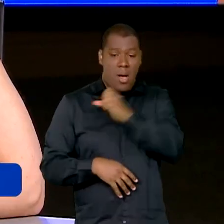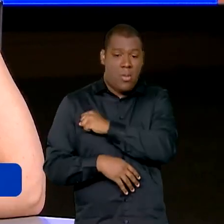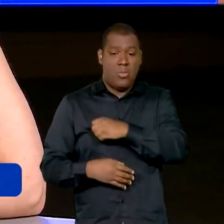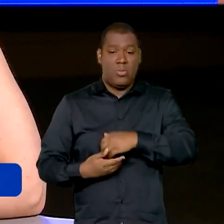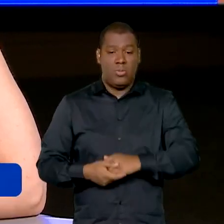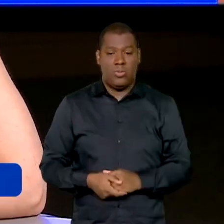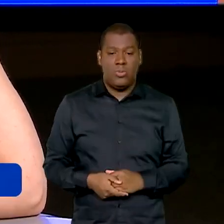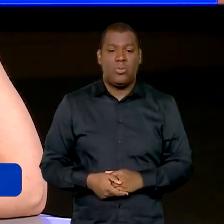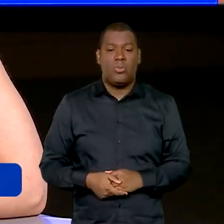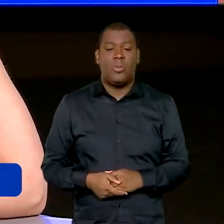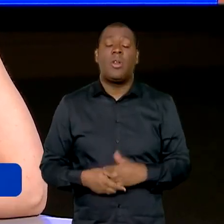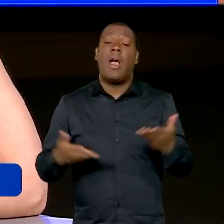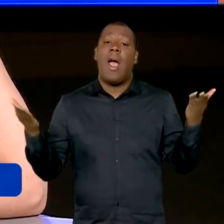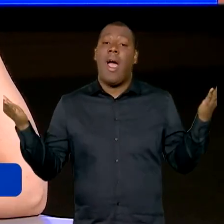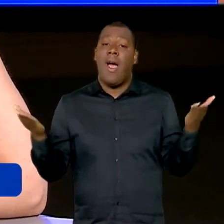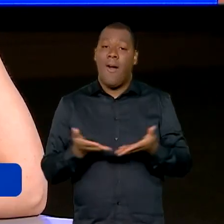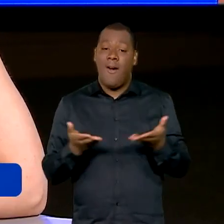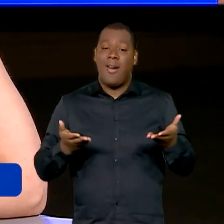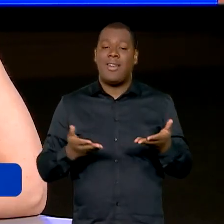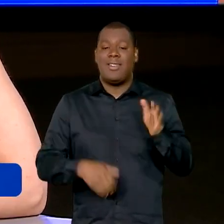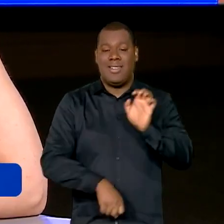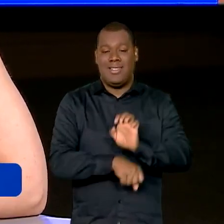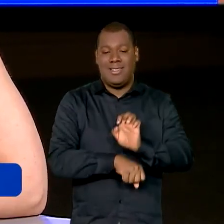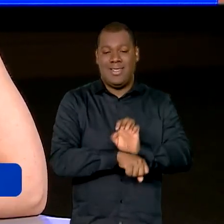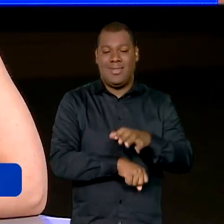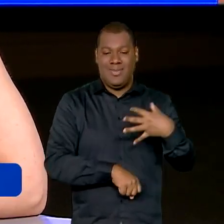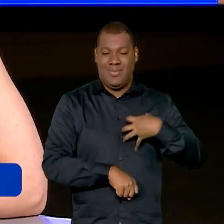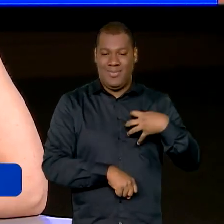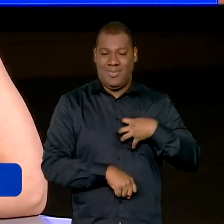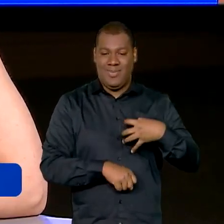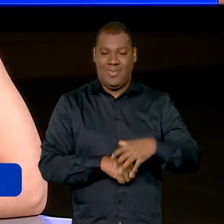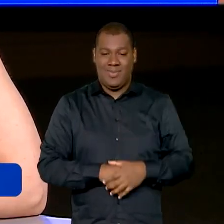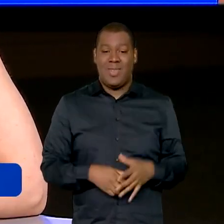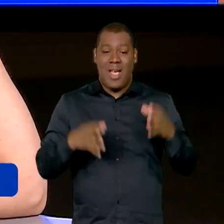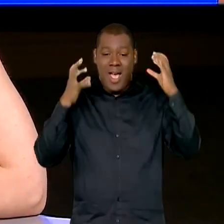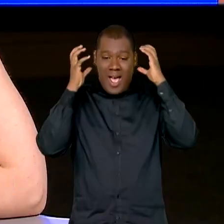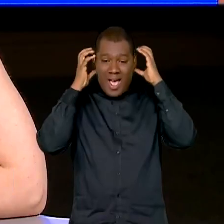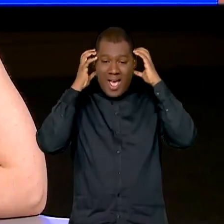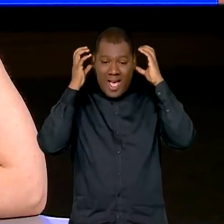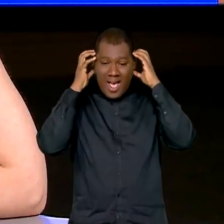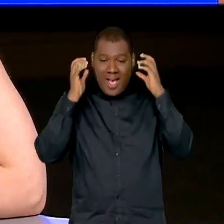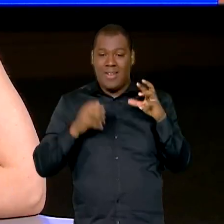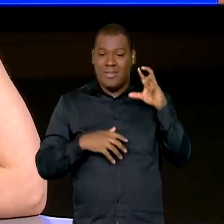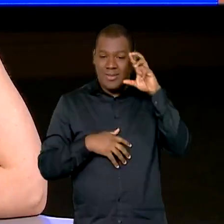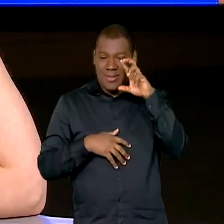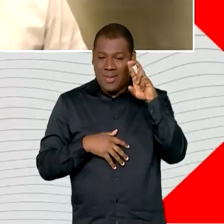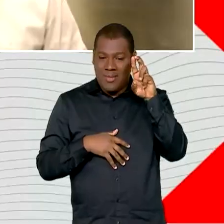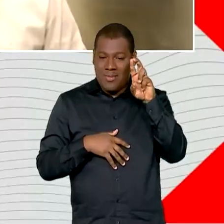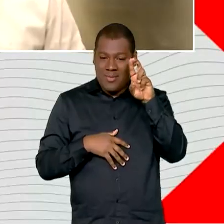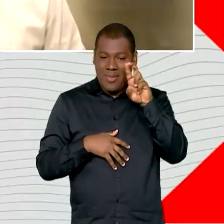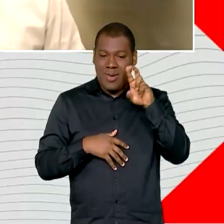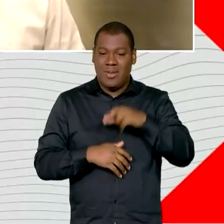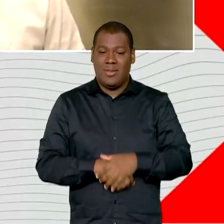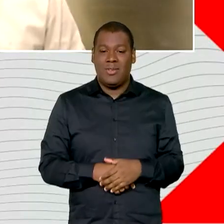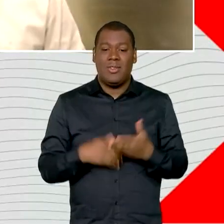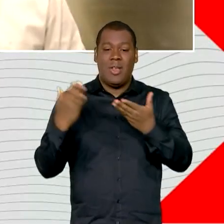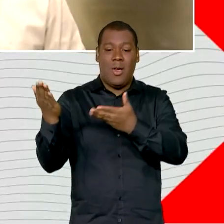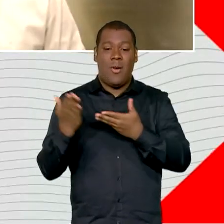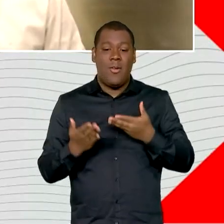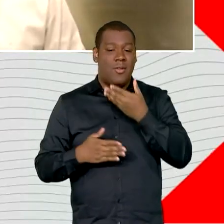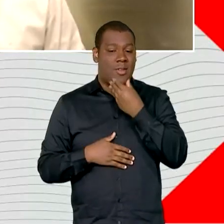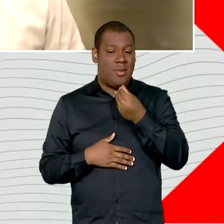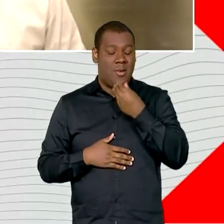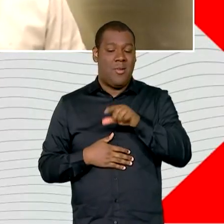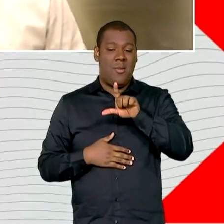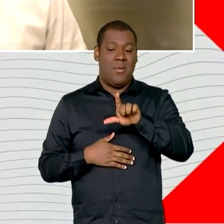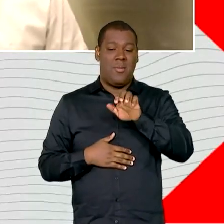E do Mato Grosso, vamos ao seu estado, vamos à Bahia, vamos à Rádio Band News FM. Eu vou chamar para a nossa conversa o Léo Souza.